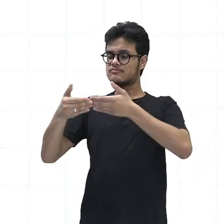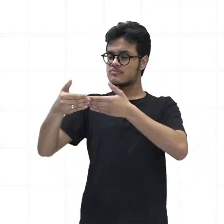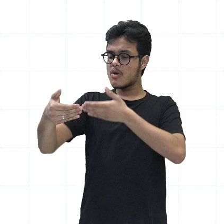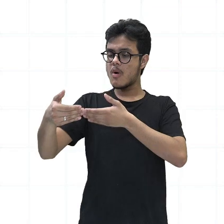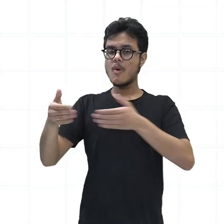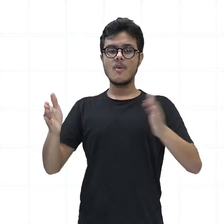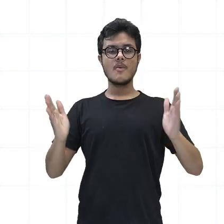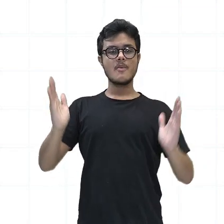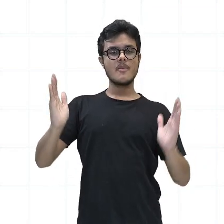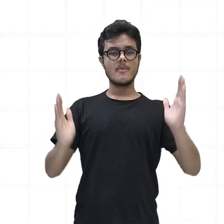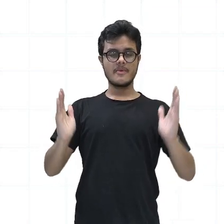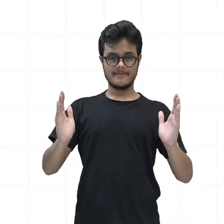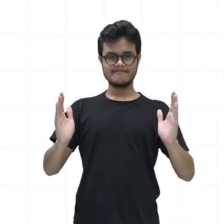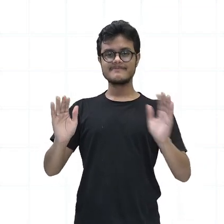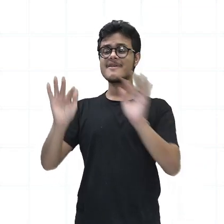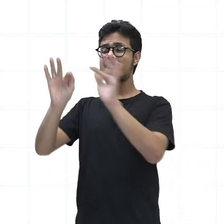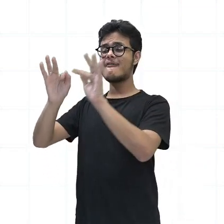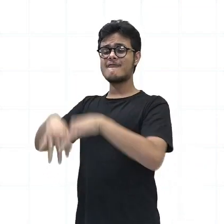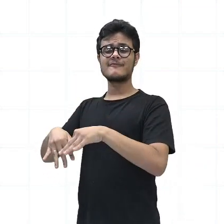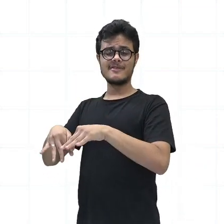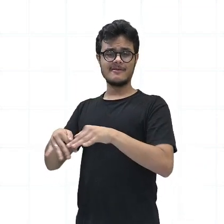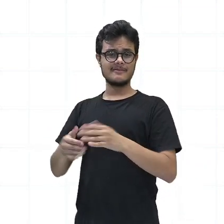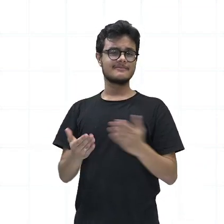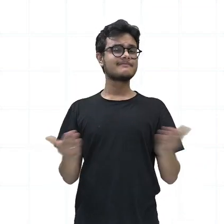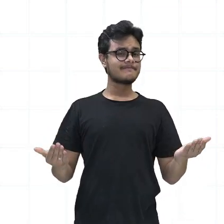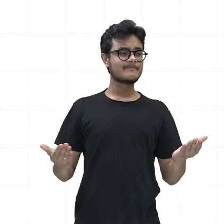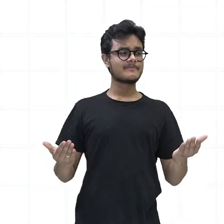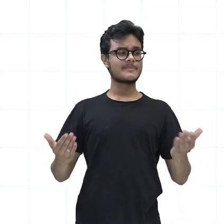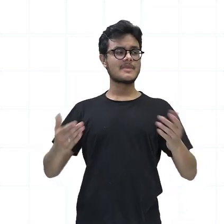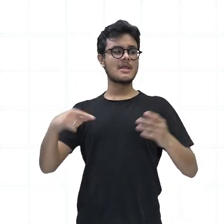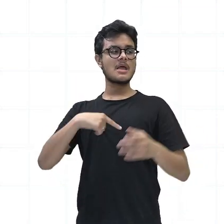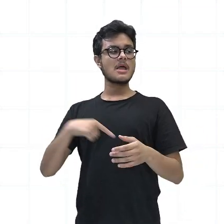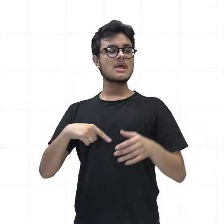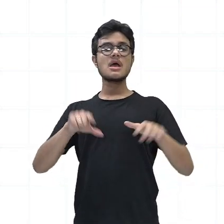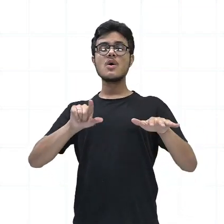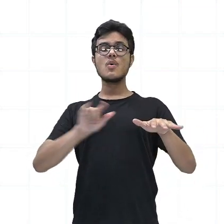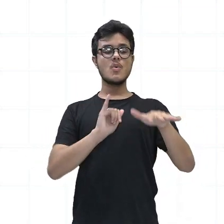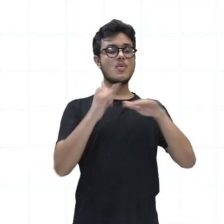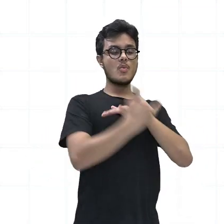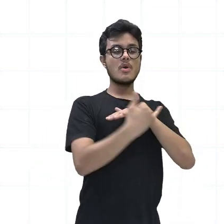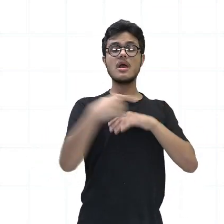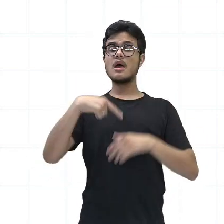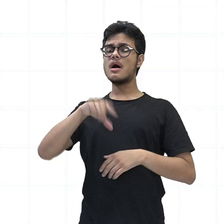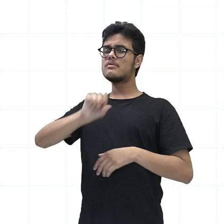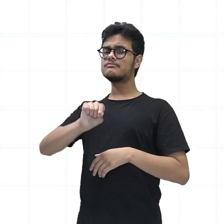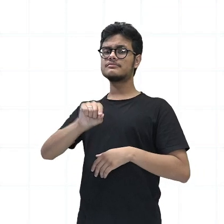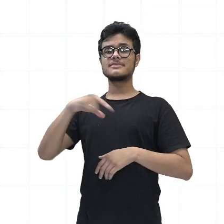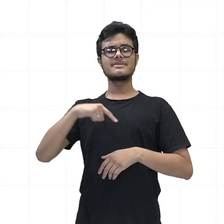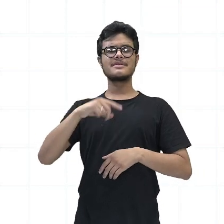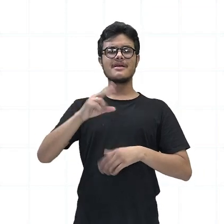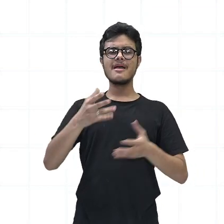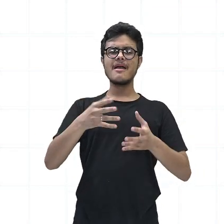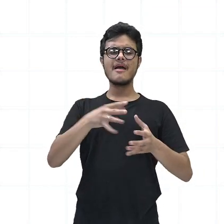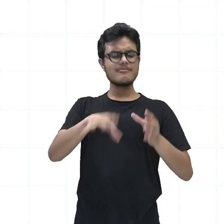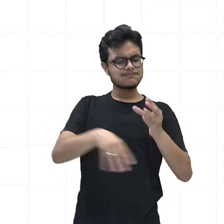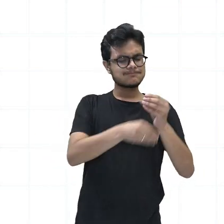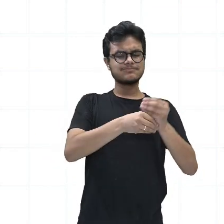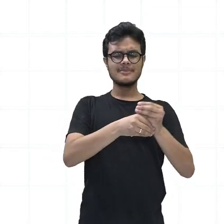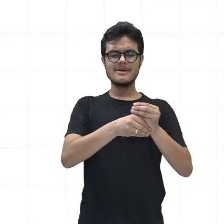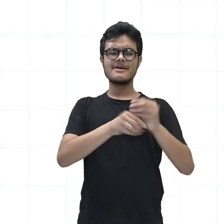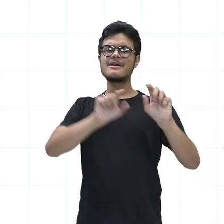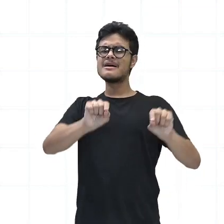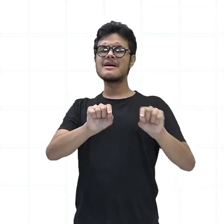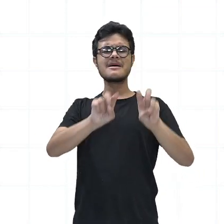início até o desfecho. O enredo é o que impulsiona a história adiante, criando os